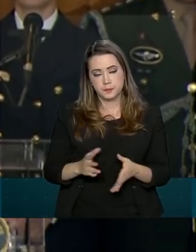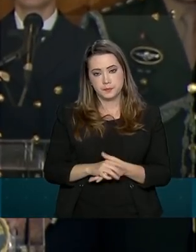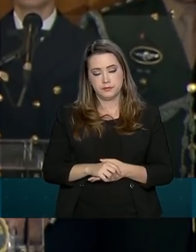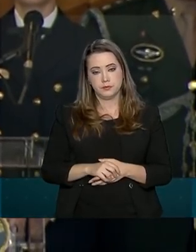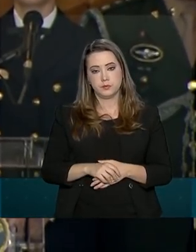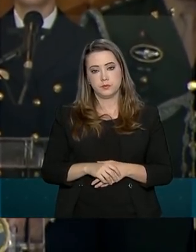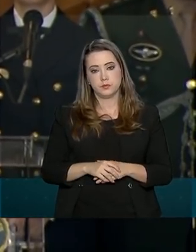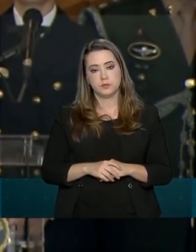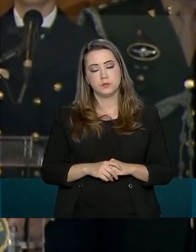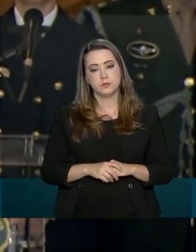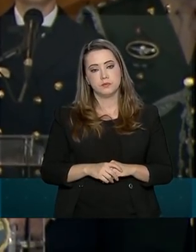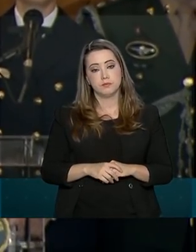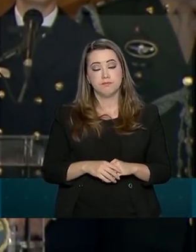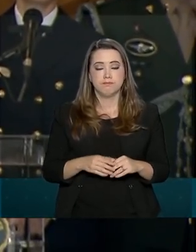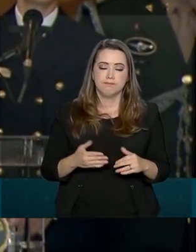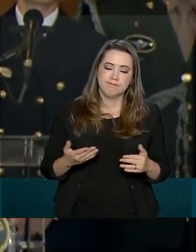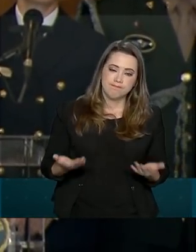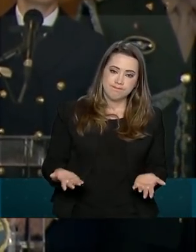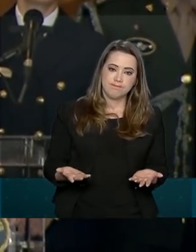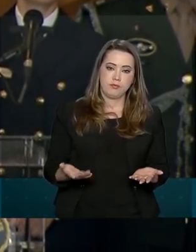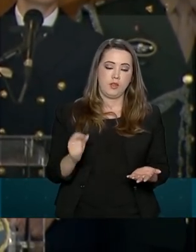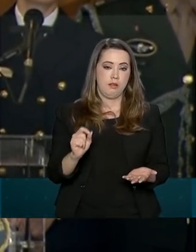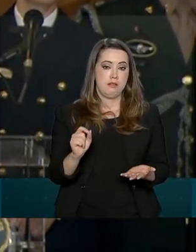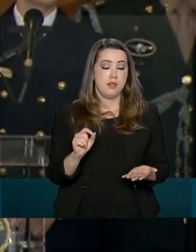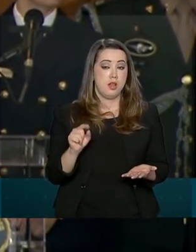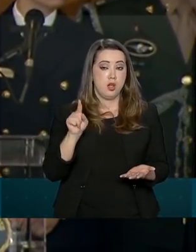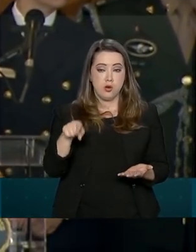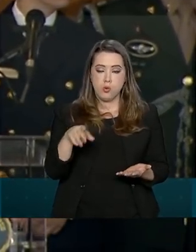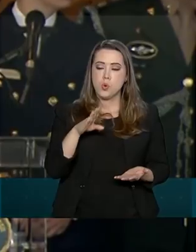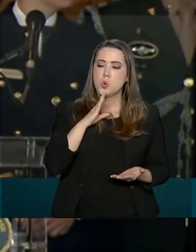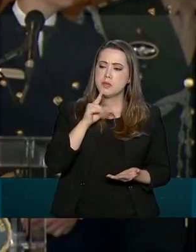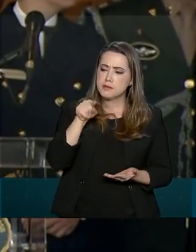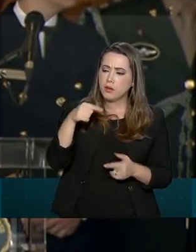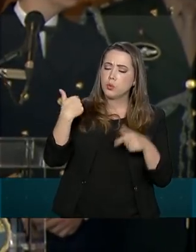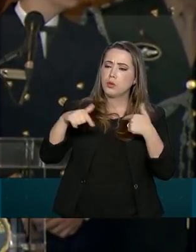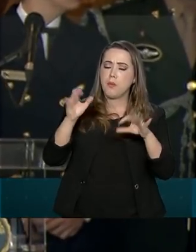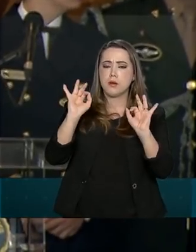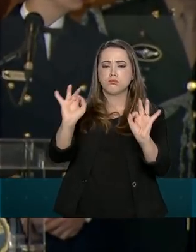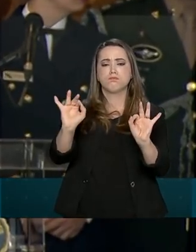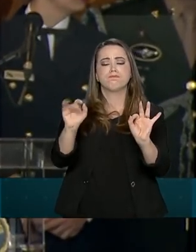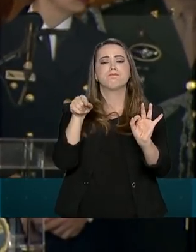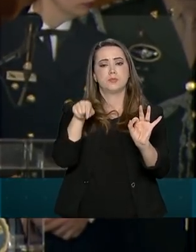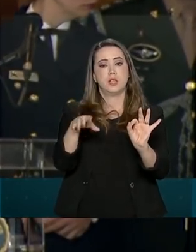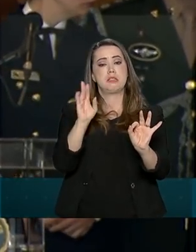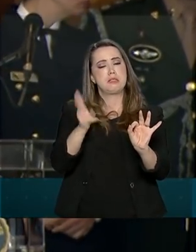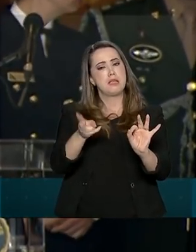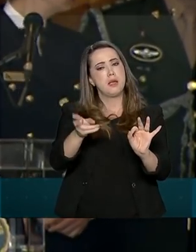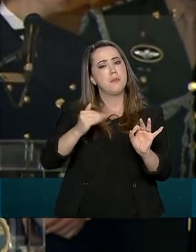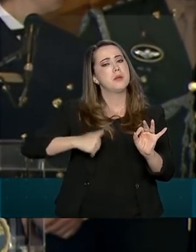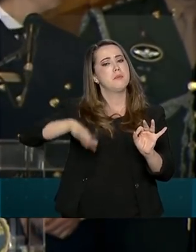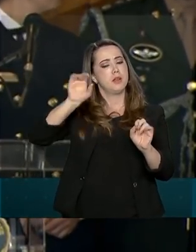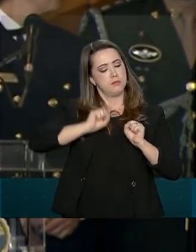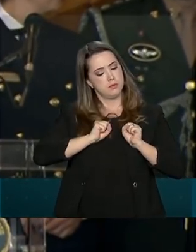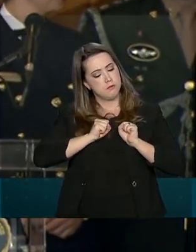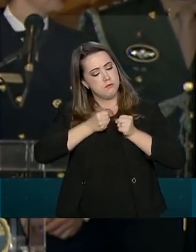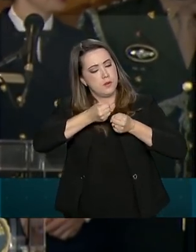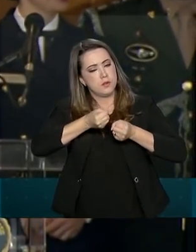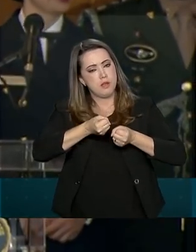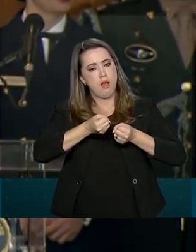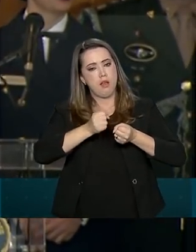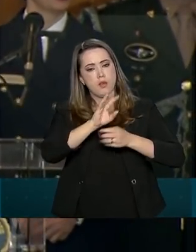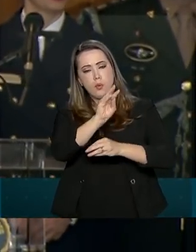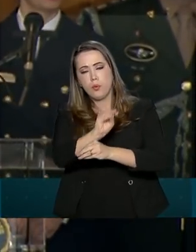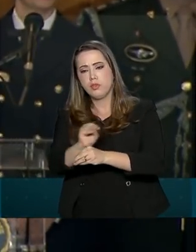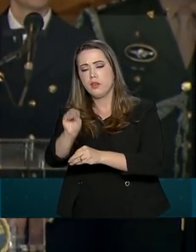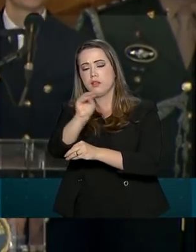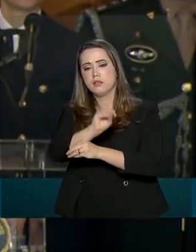de forma que, com esse reconhecimento, eles possam cada vez mais dar de si e zelar por